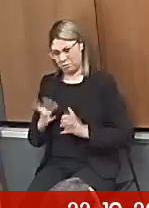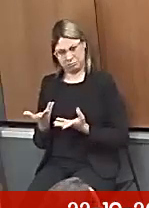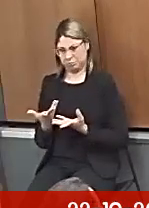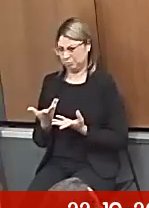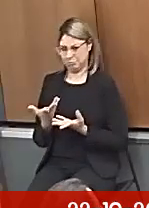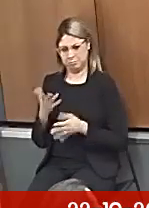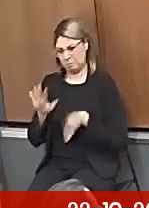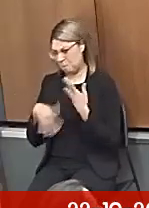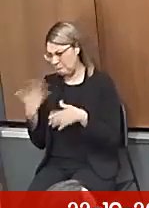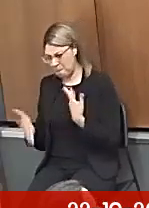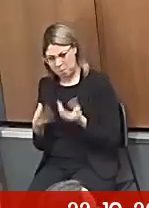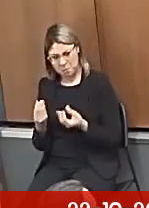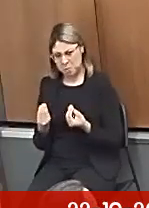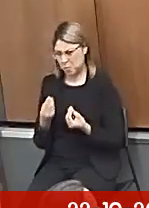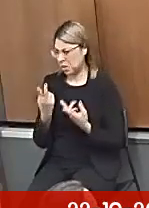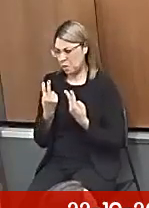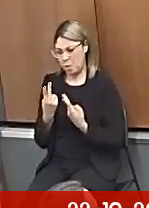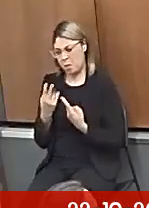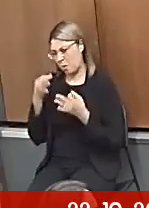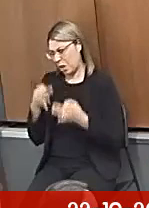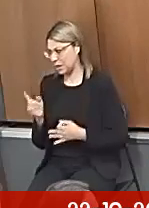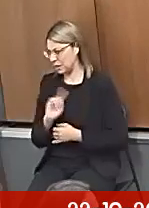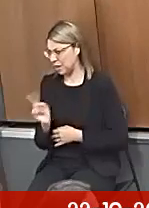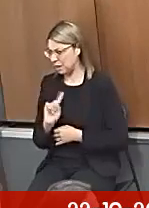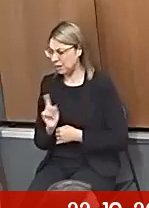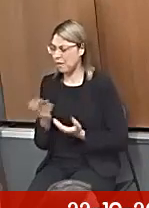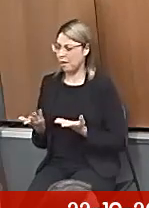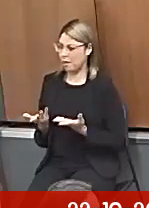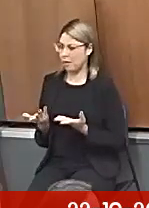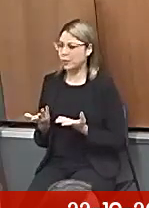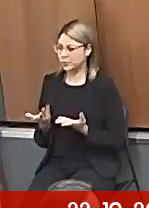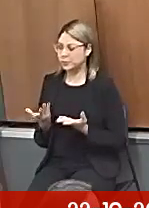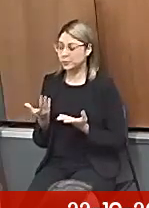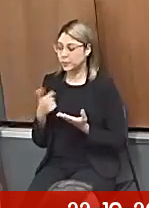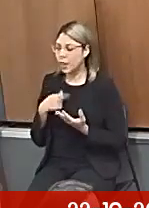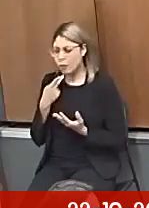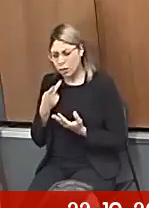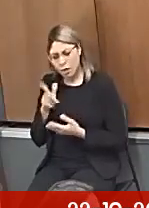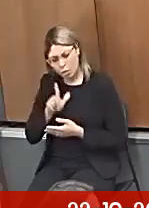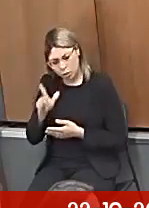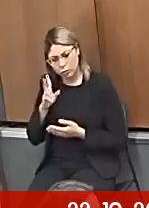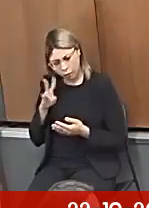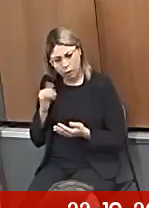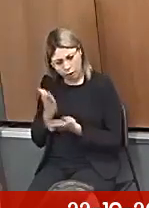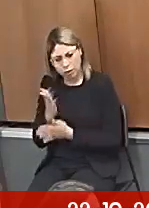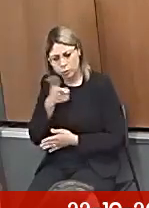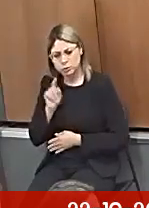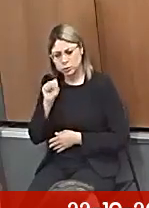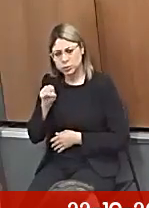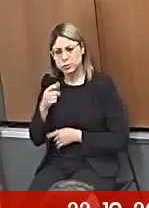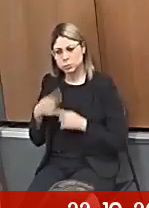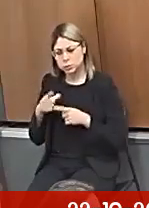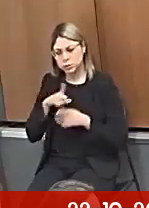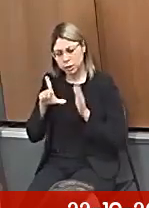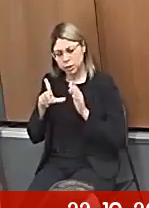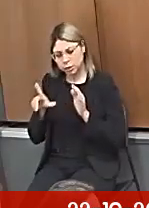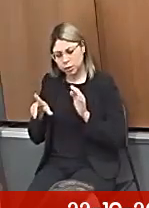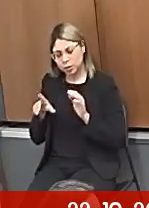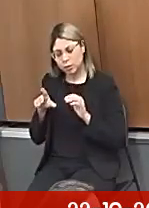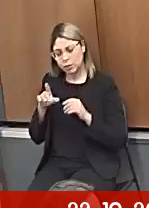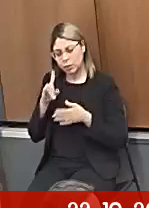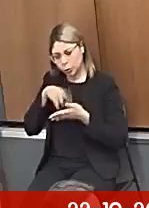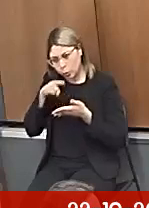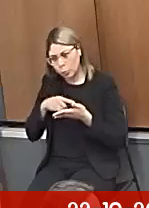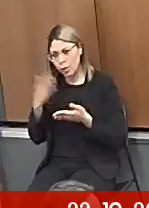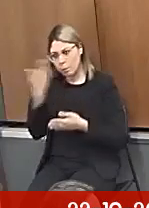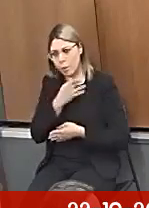dele não é o comportamento usual, porque ele, né, tem essas questões. Eu falei, lógico que vai, porque ele tem um laudo, que se ele tem um